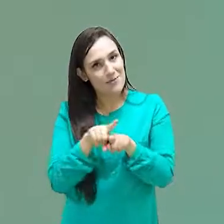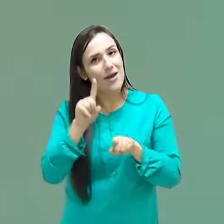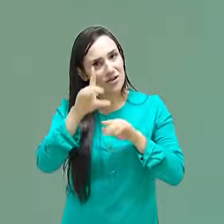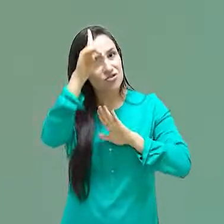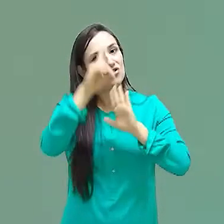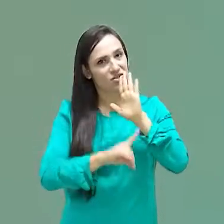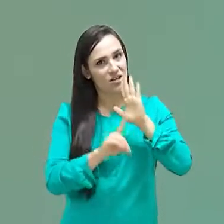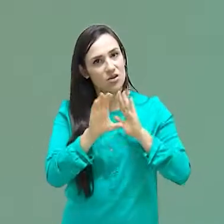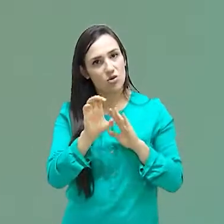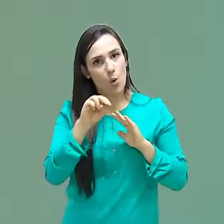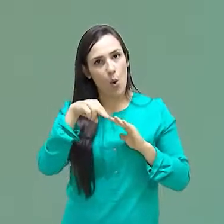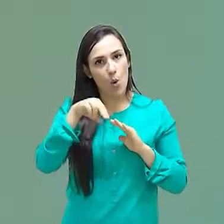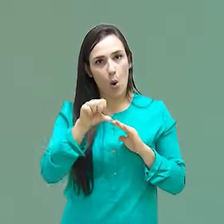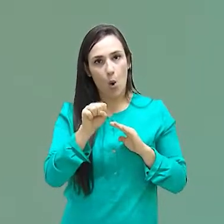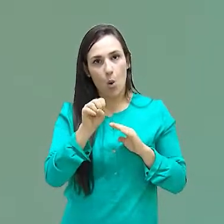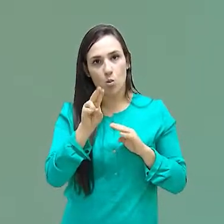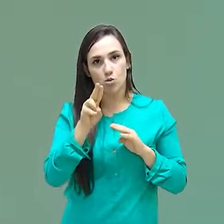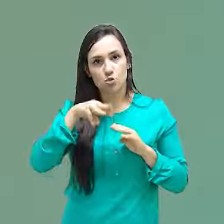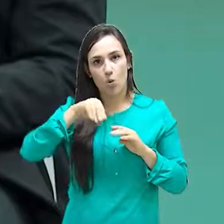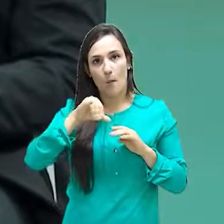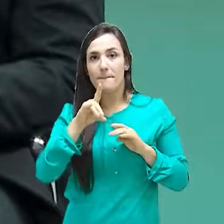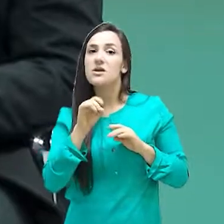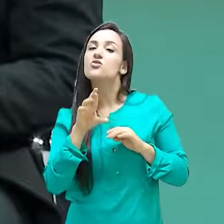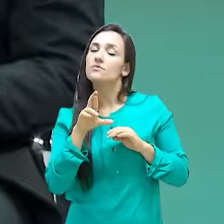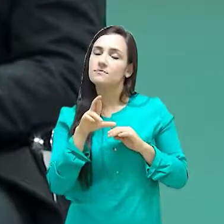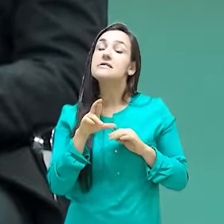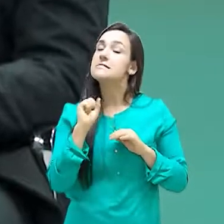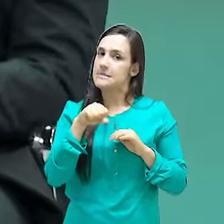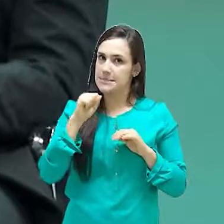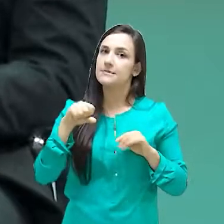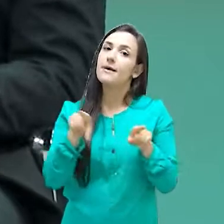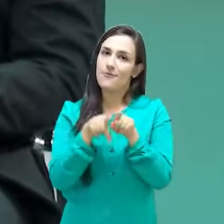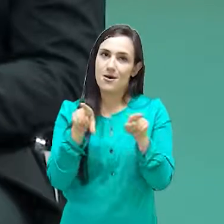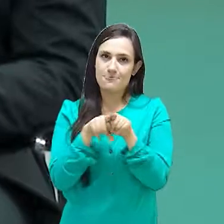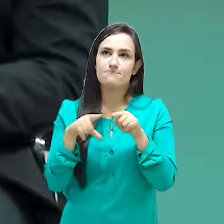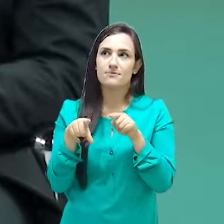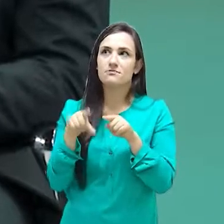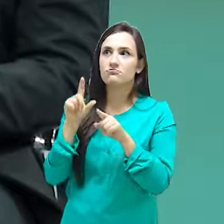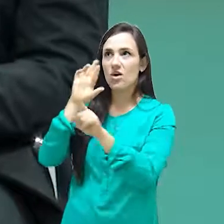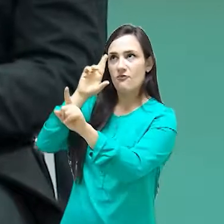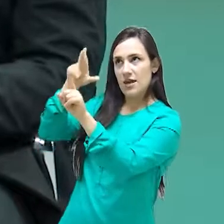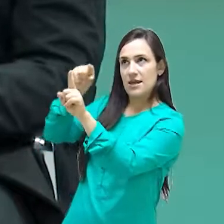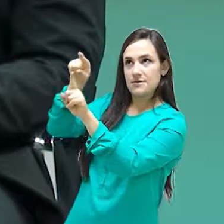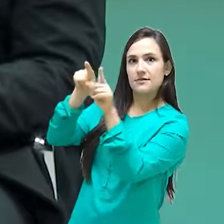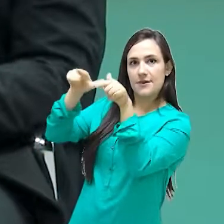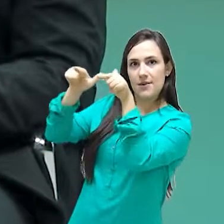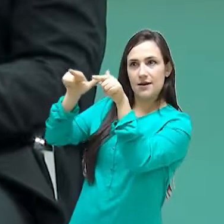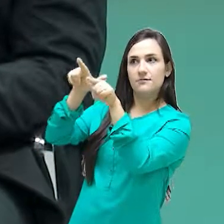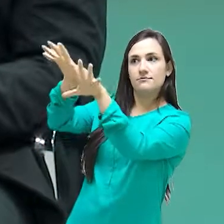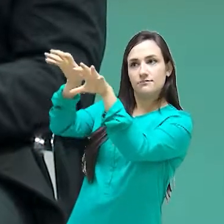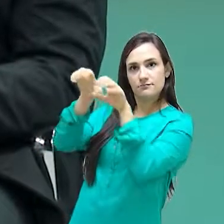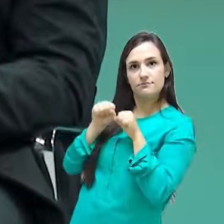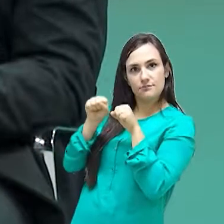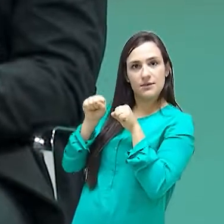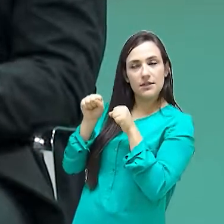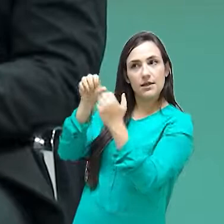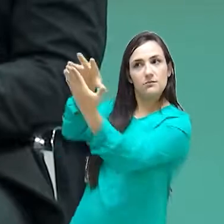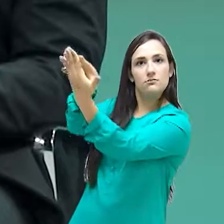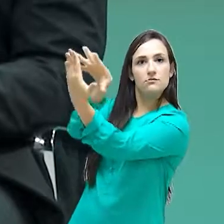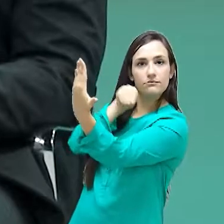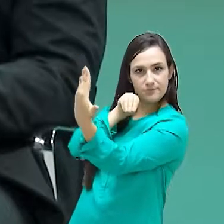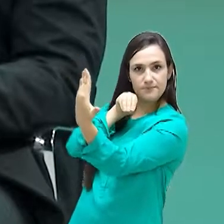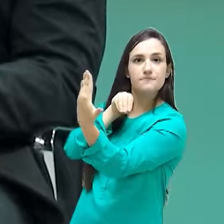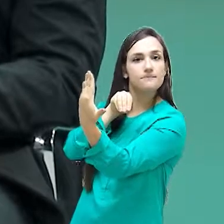trata dos direitos dos consumidores, ou eu estou errado? Exatamente. Nosso primeiro trabalho foi justamente uma